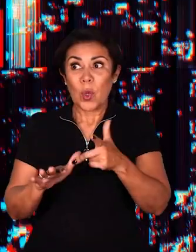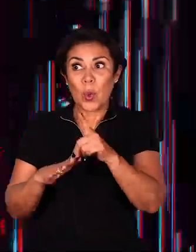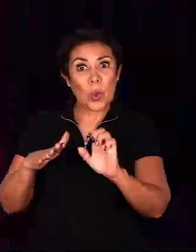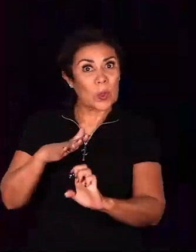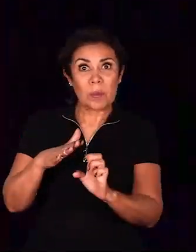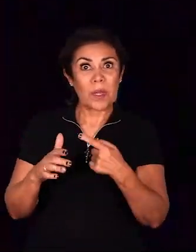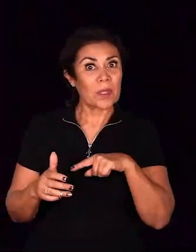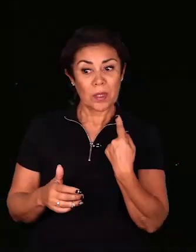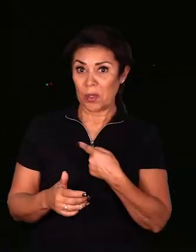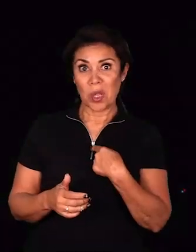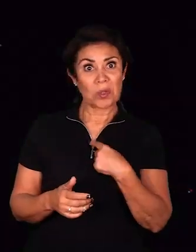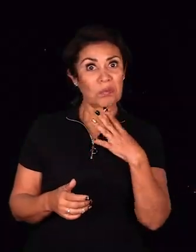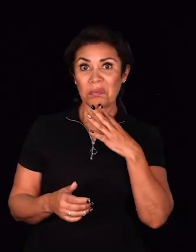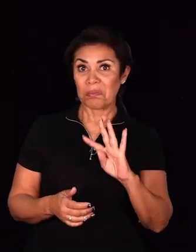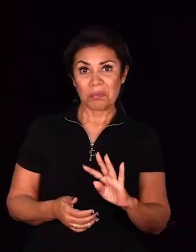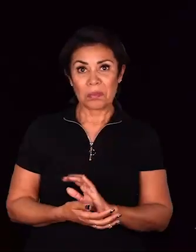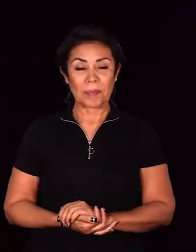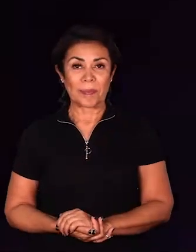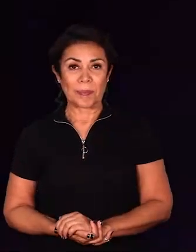conhece.